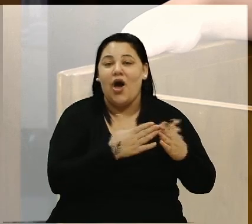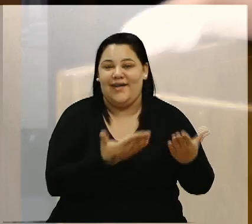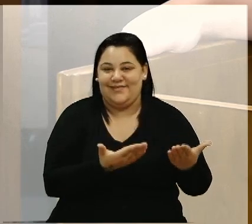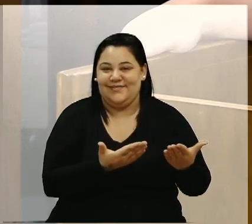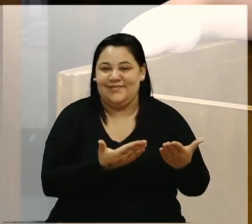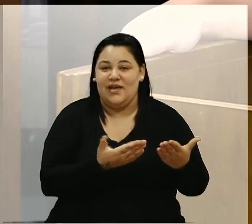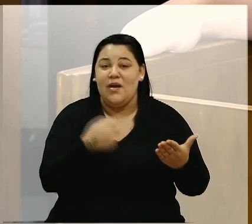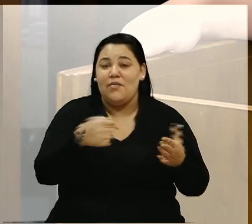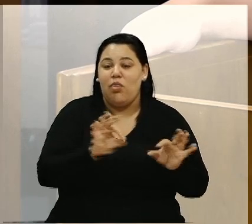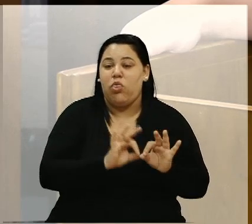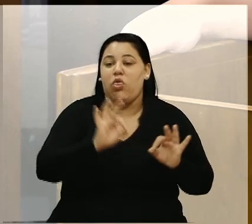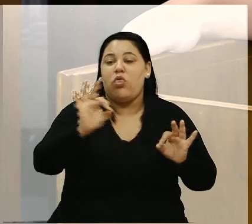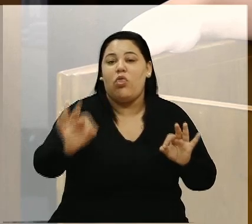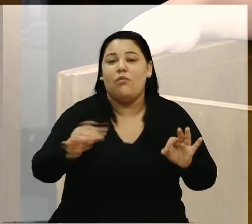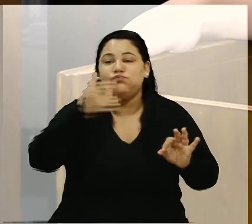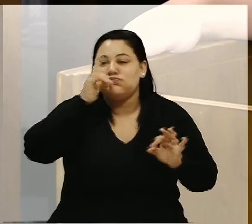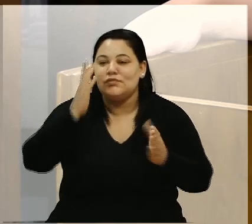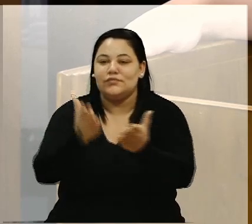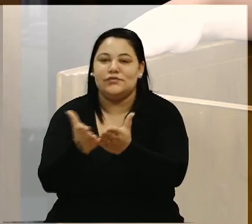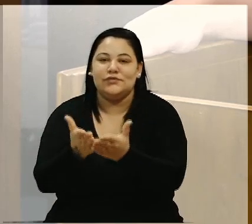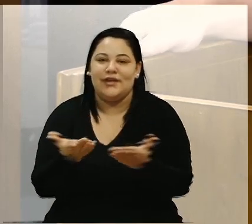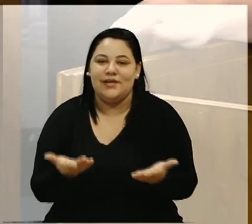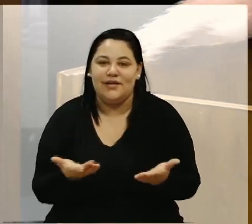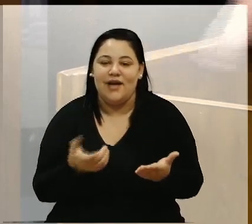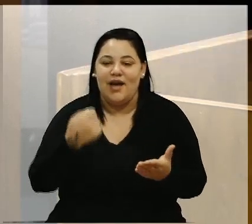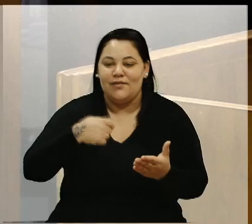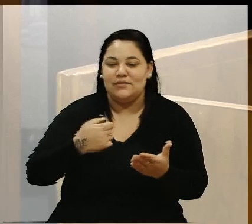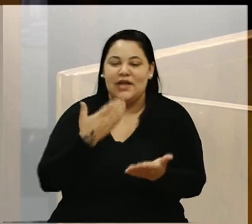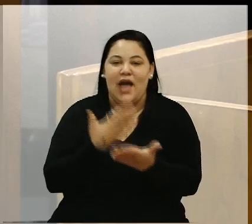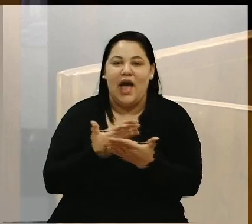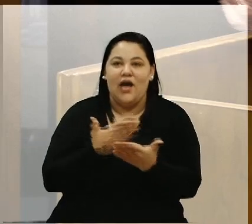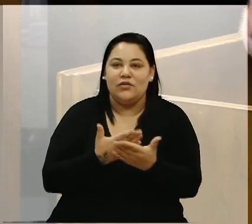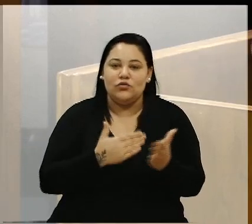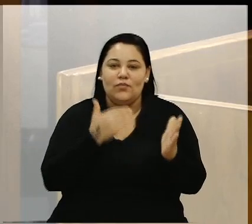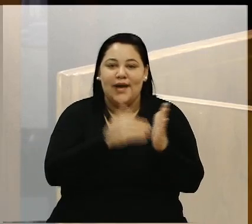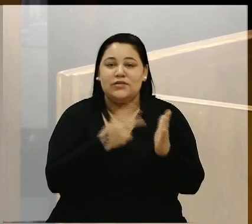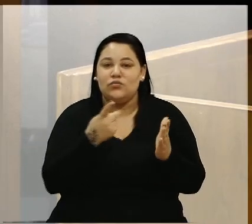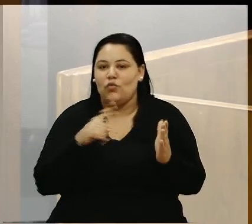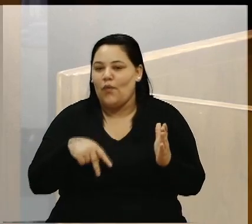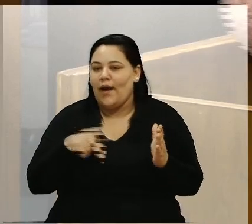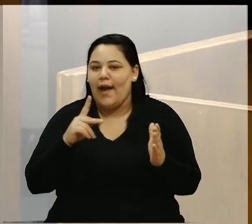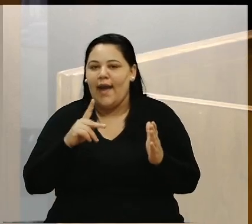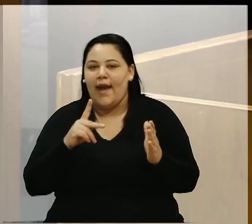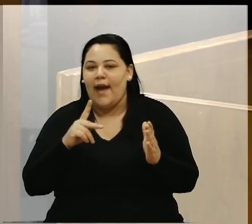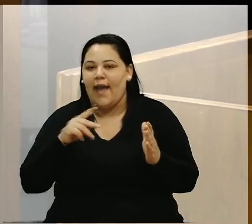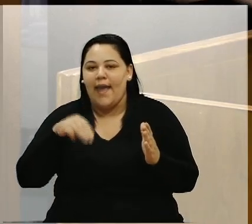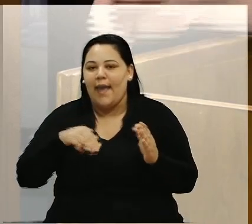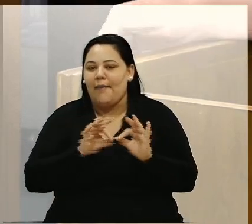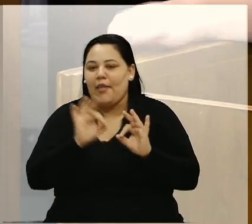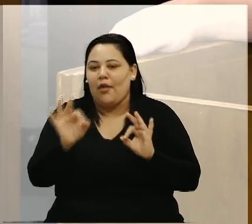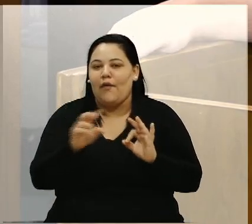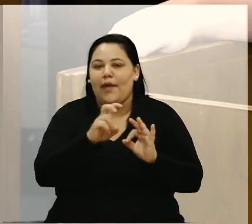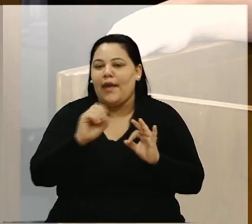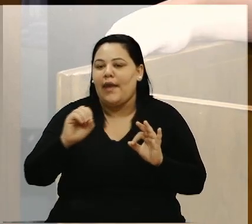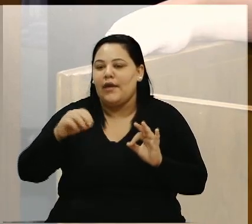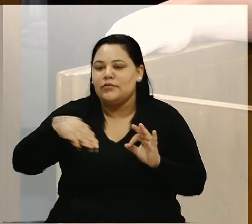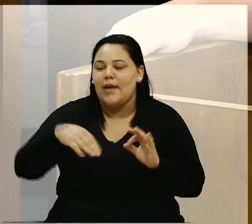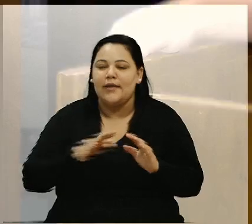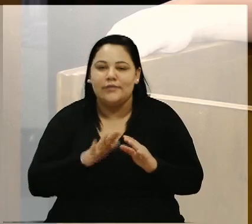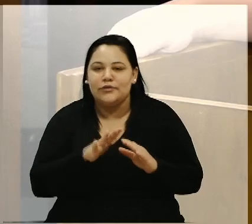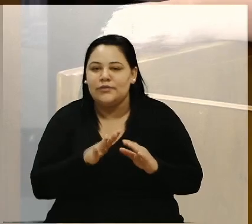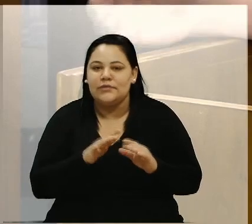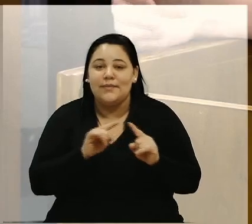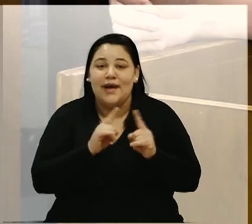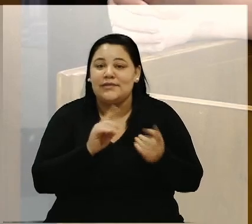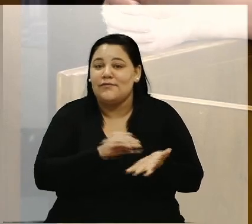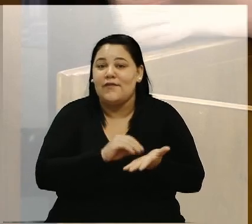poderiam frequentar a aula, no máximo, vamos dizer, 1 quilômetro longe de casa, 800 metros, 500 metros, enfim, pela